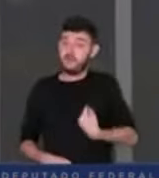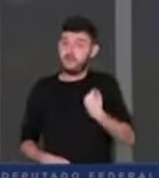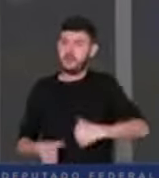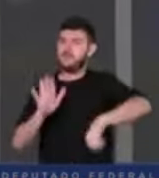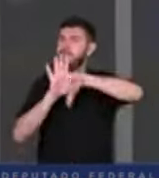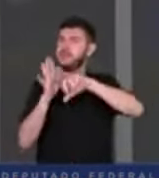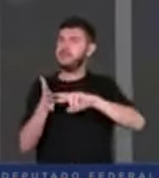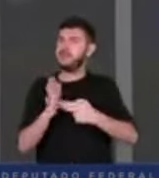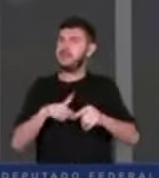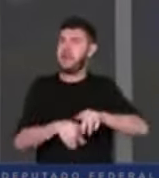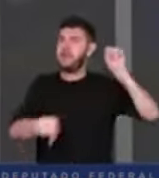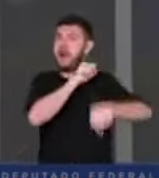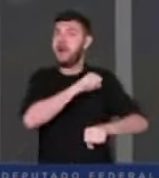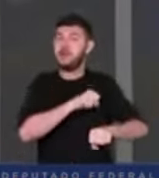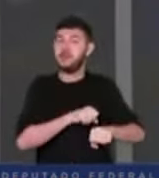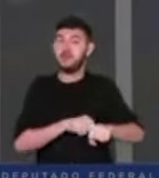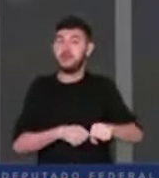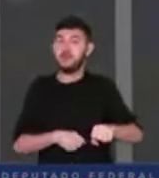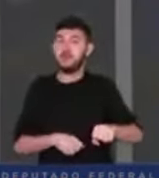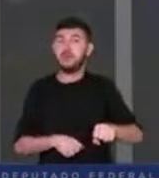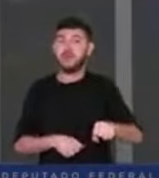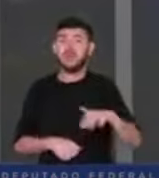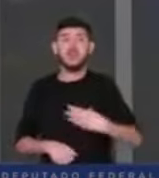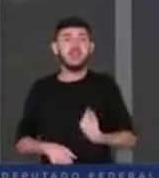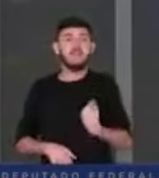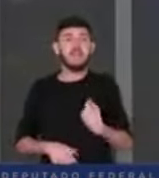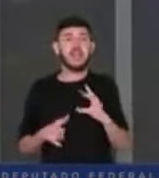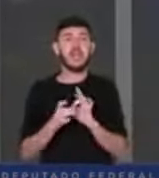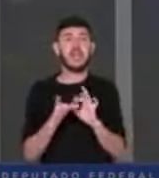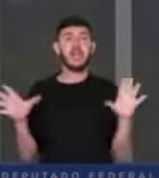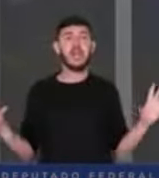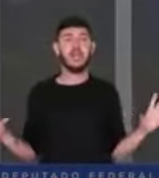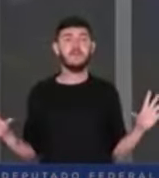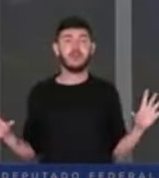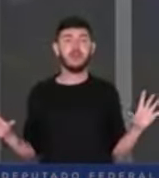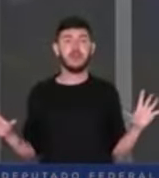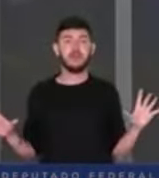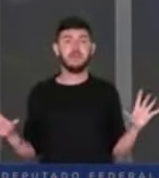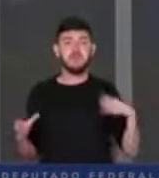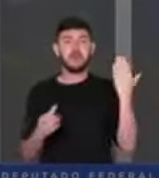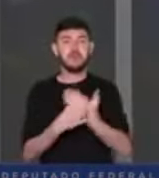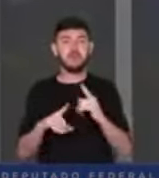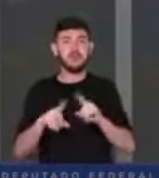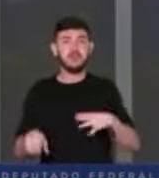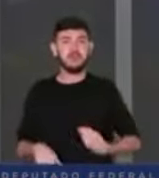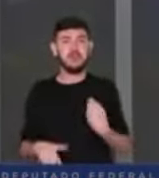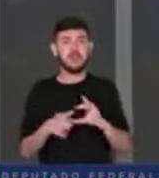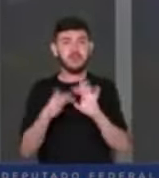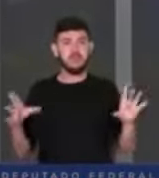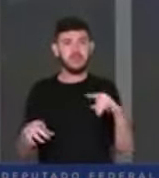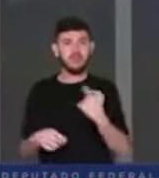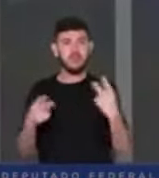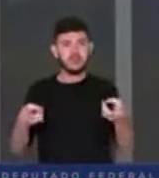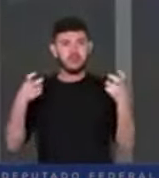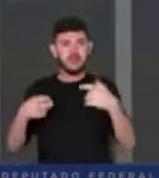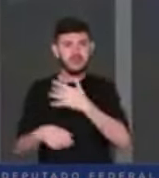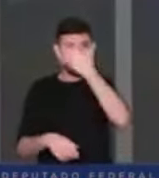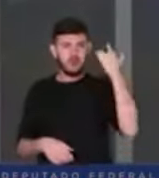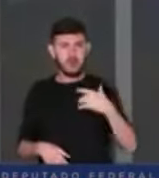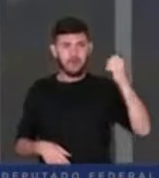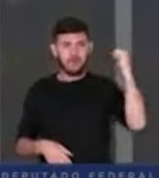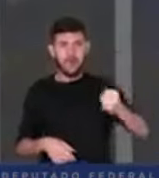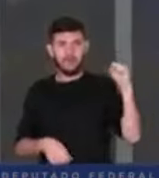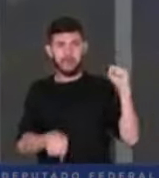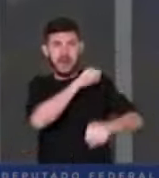homicídio, estariam respondendo em liberdade, como nós já vimos várias vezes latrocidas saindo pela porta da frente da delegacia.